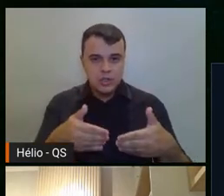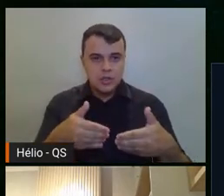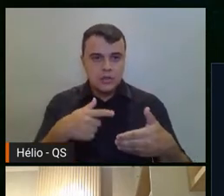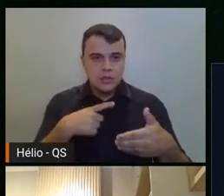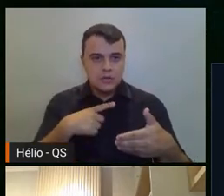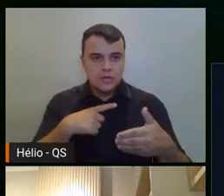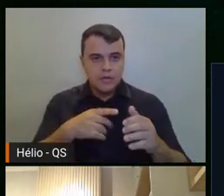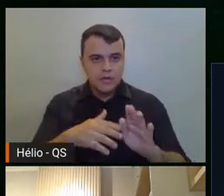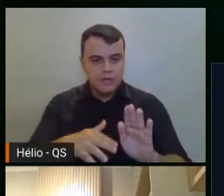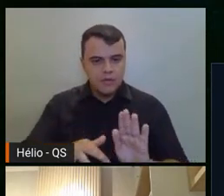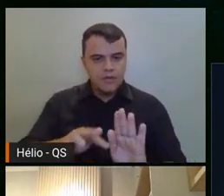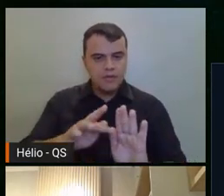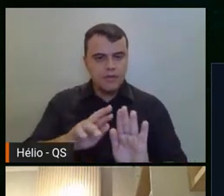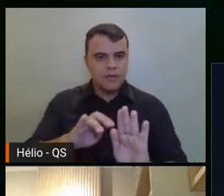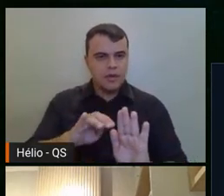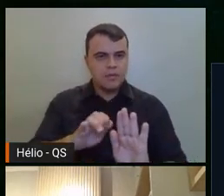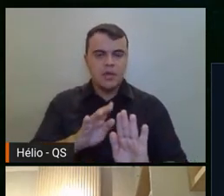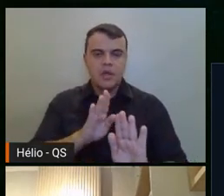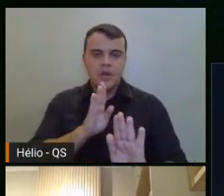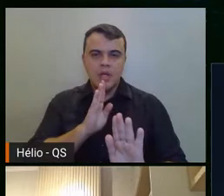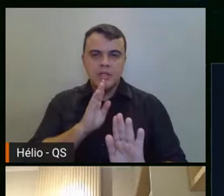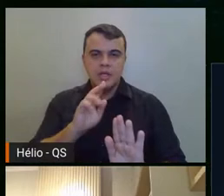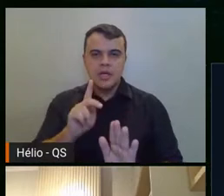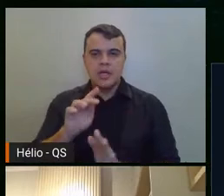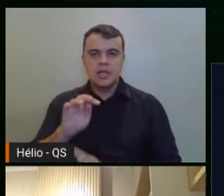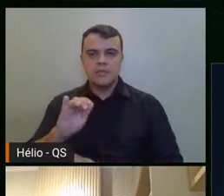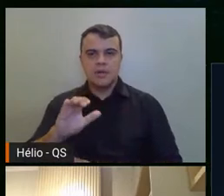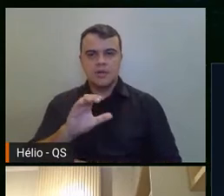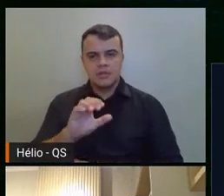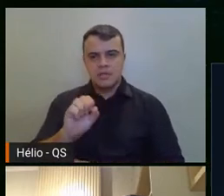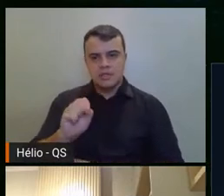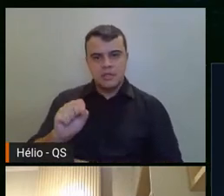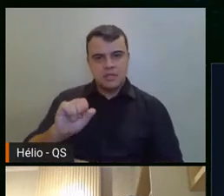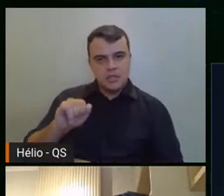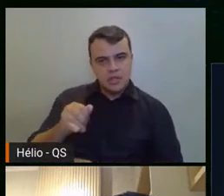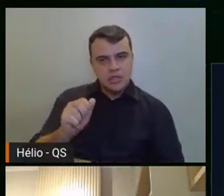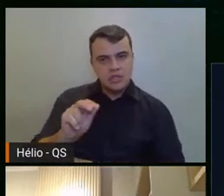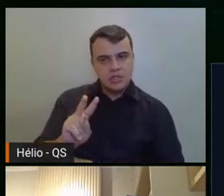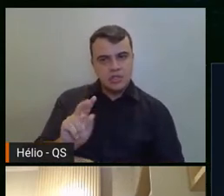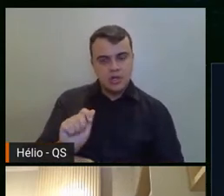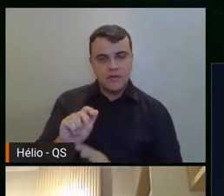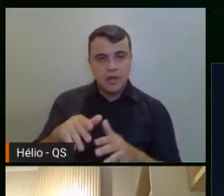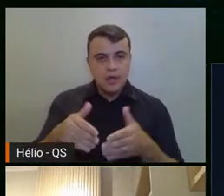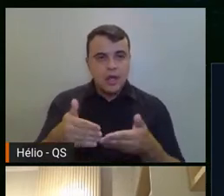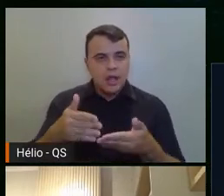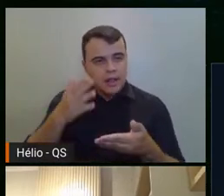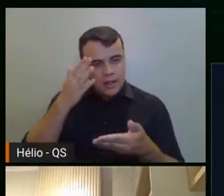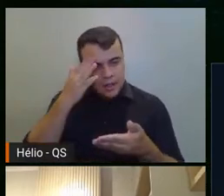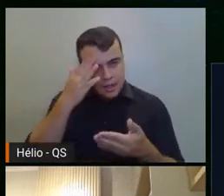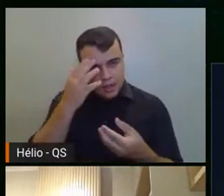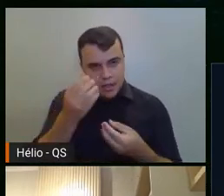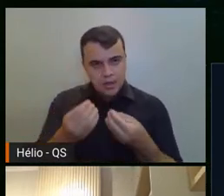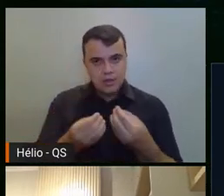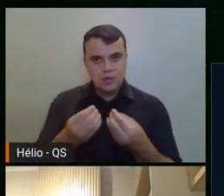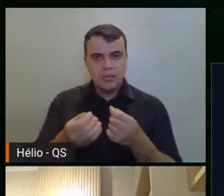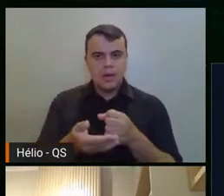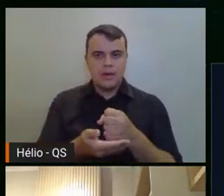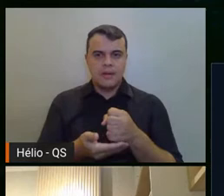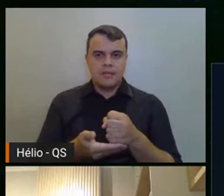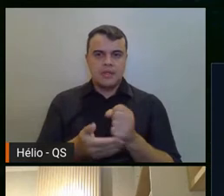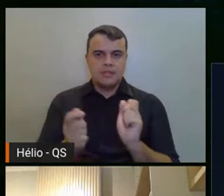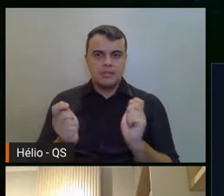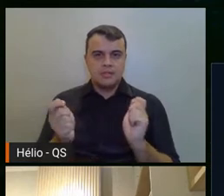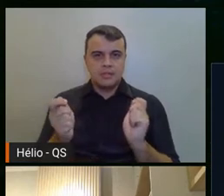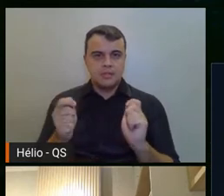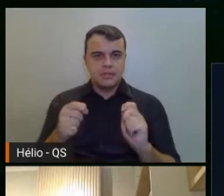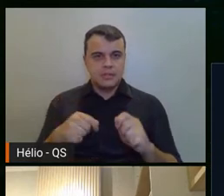Framework de front-end sem conhecer HTML CSS JavaScript né numa analogia assim você não vai entender como a base funciona ali